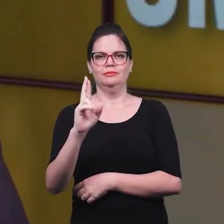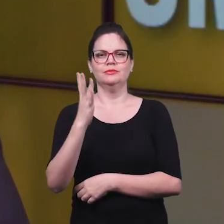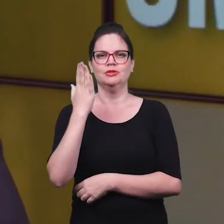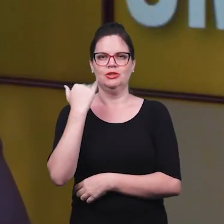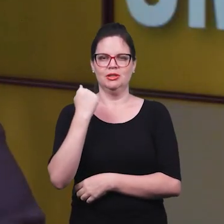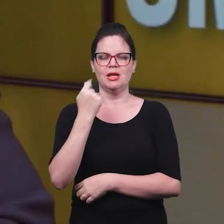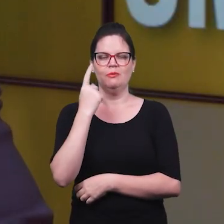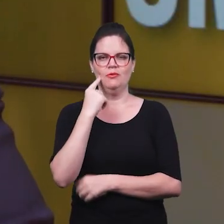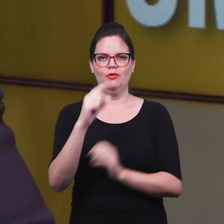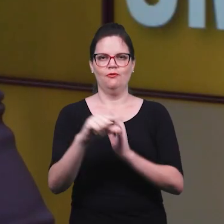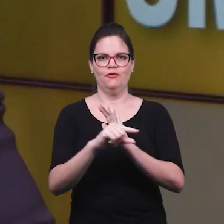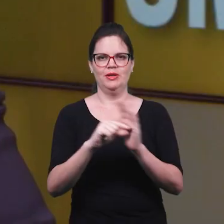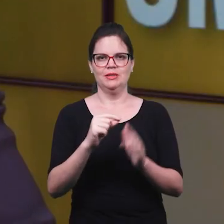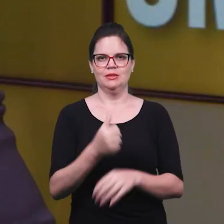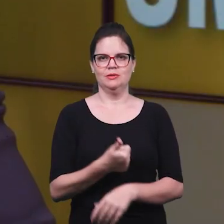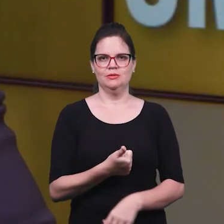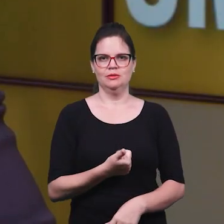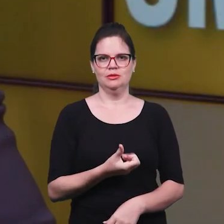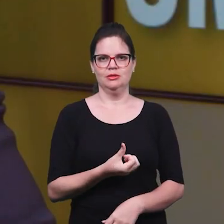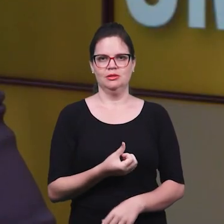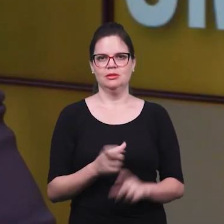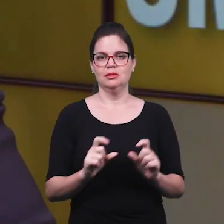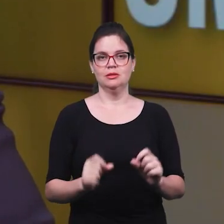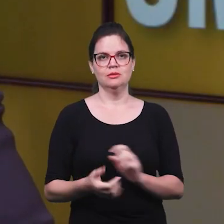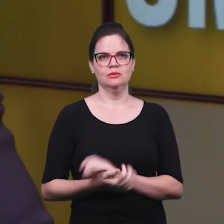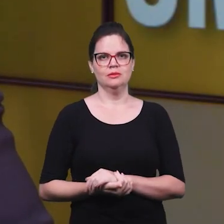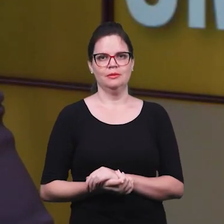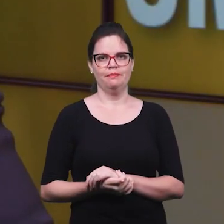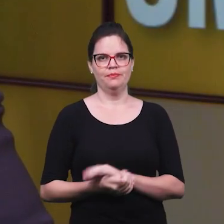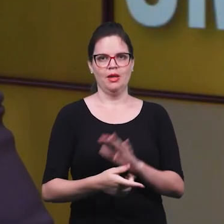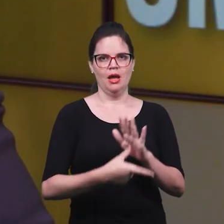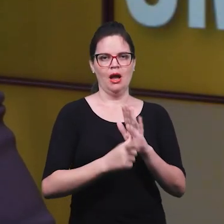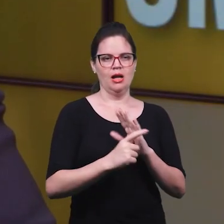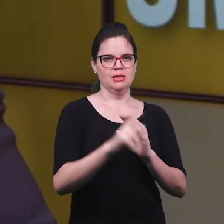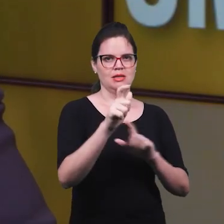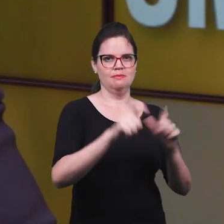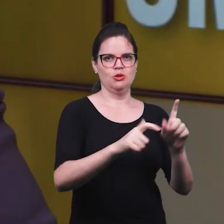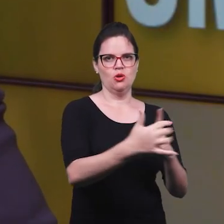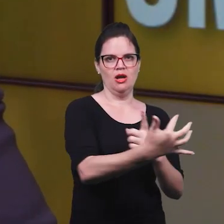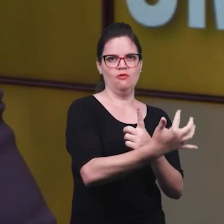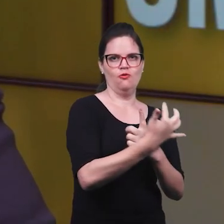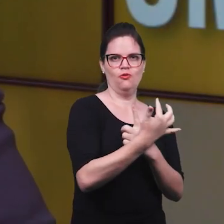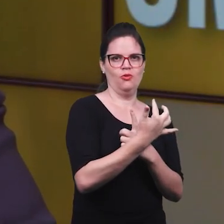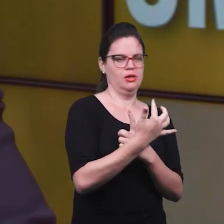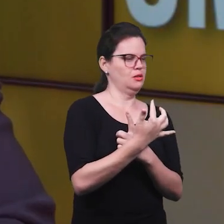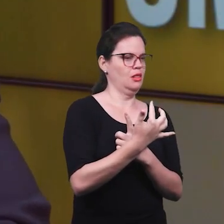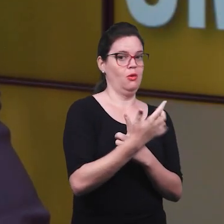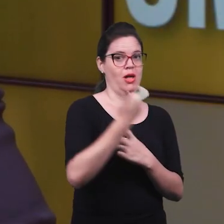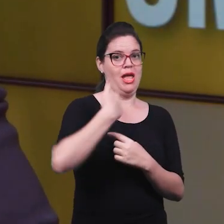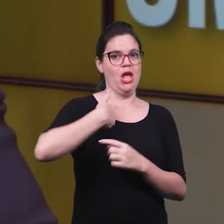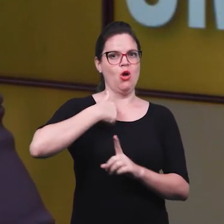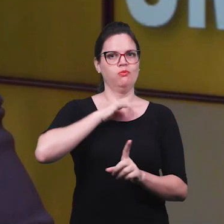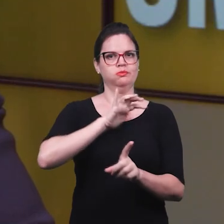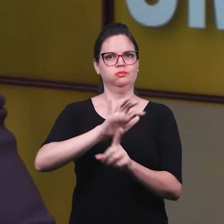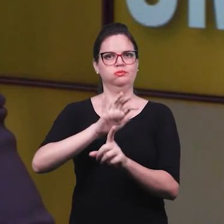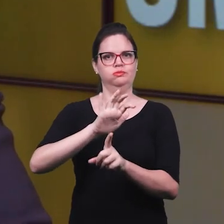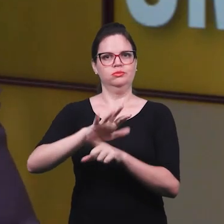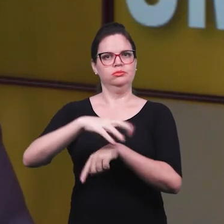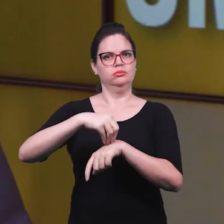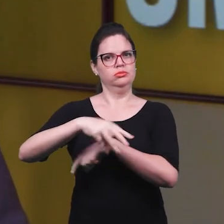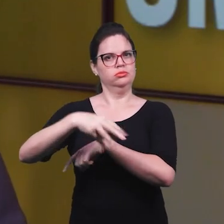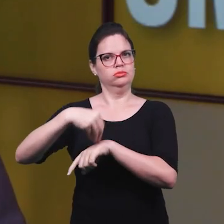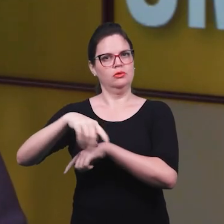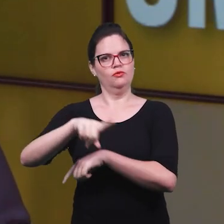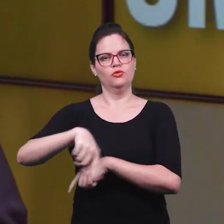verso 16 que ele deixou de ser influenciado para influenciar outras pessoas.